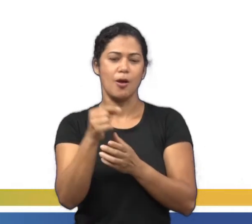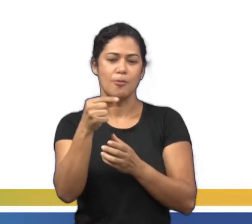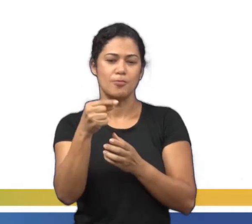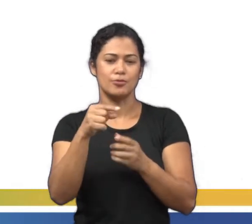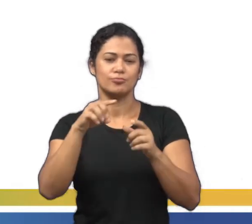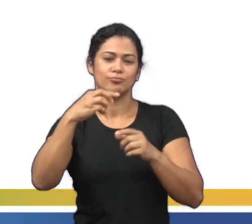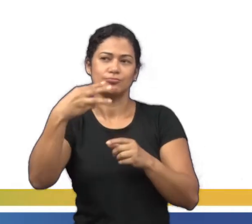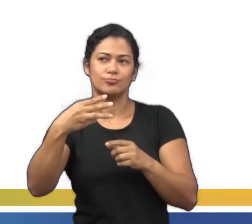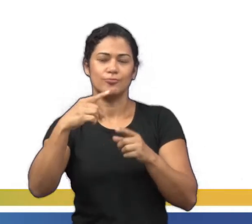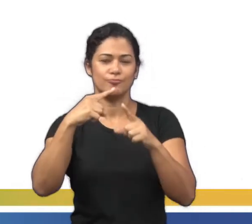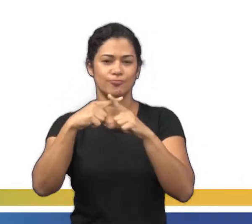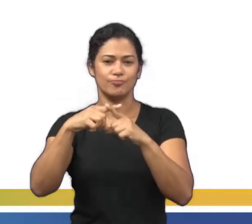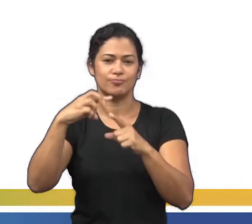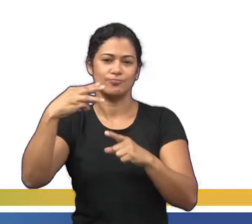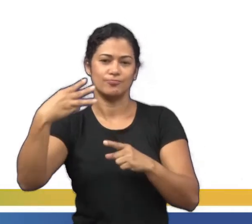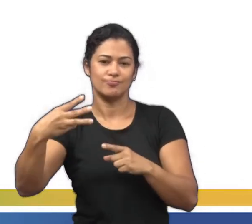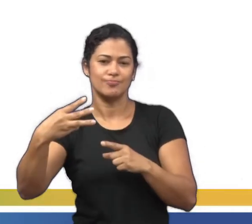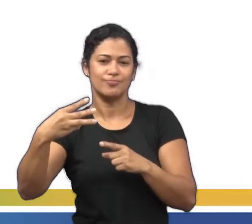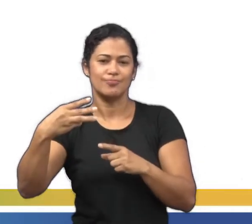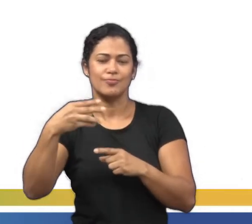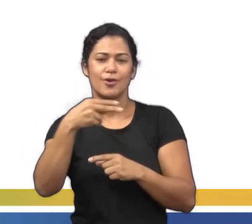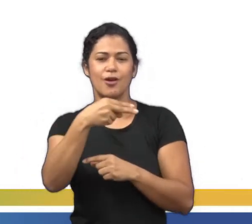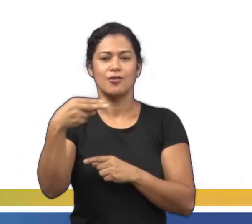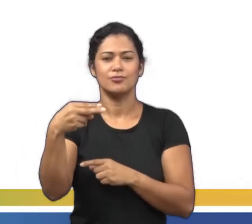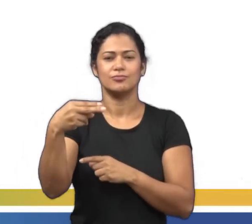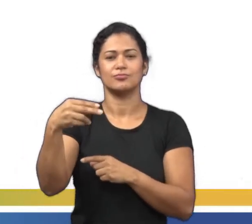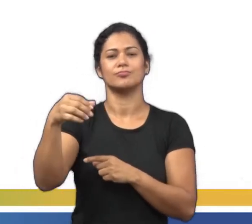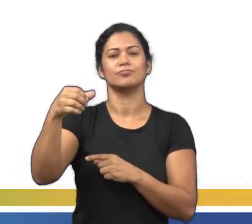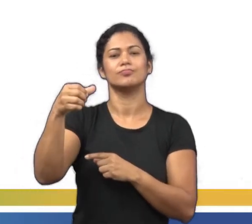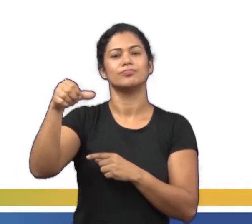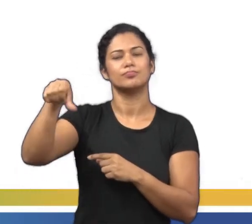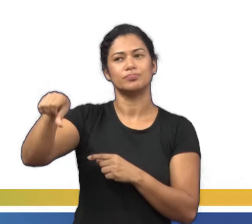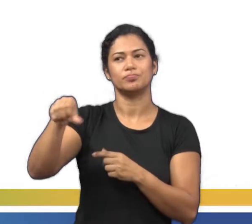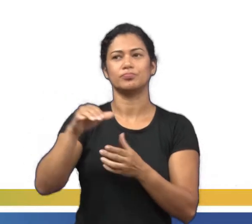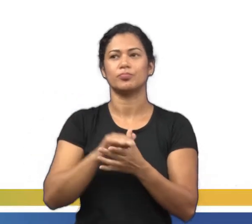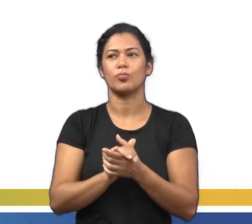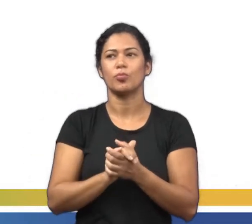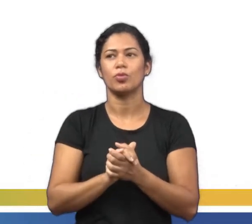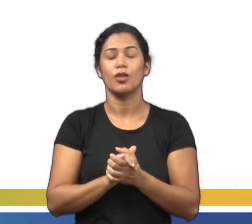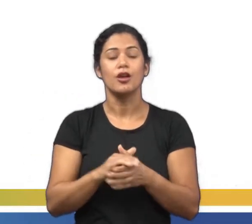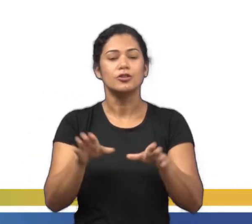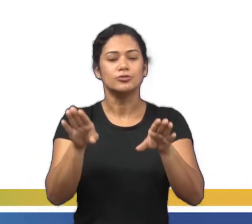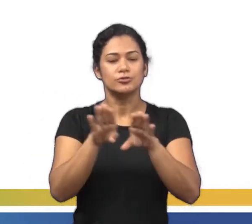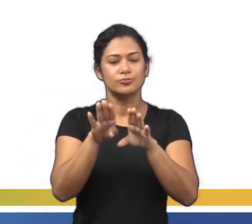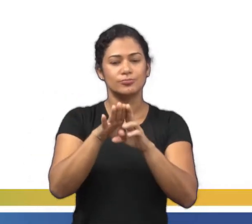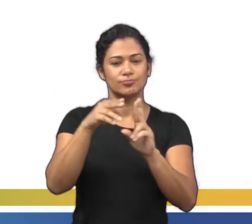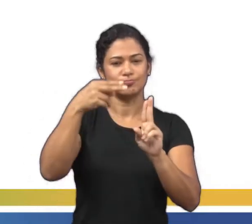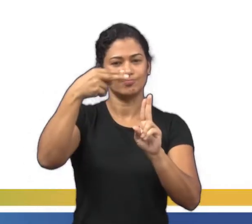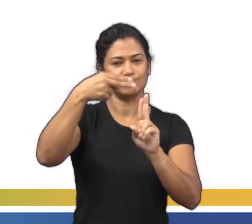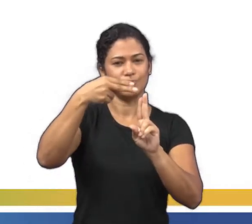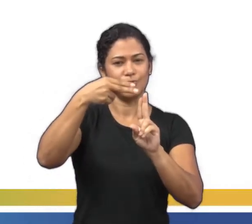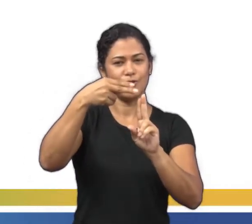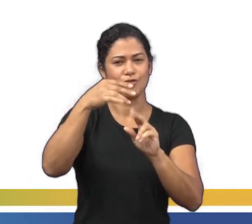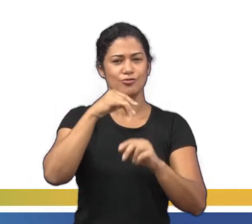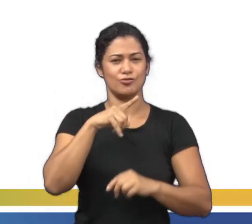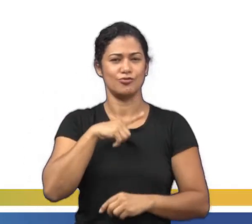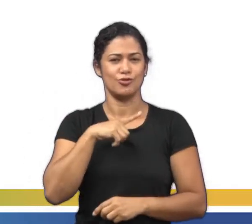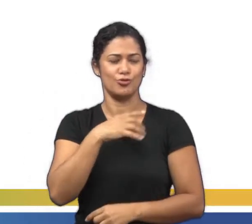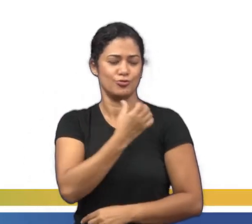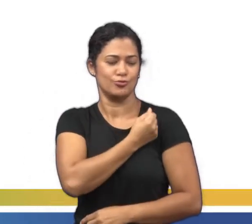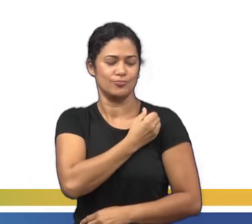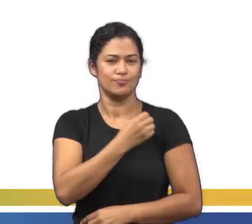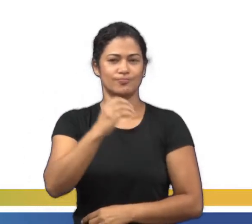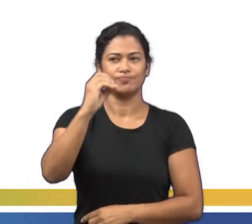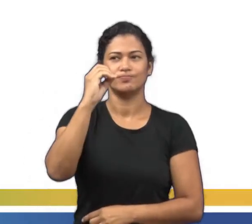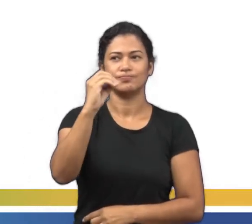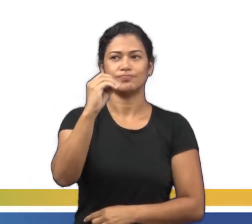Agora, quando eu tiver o expoente 0, em qualquer número real não nulo, com expoente 0, o